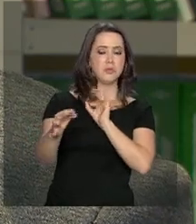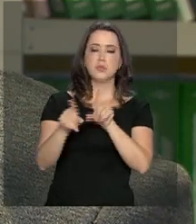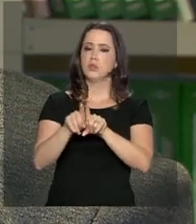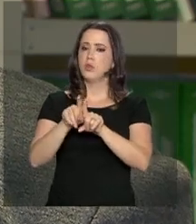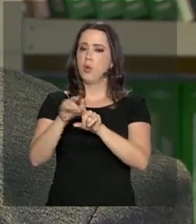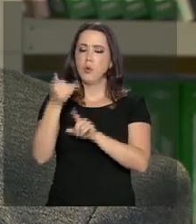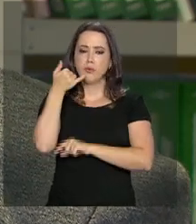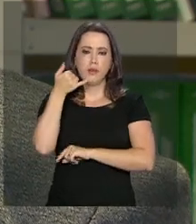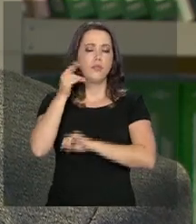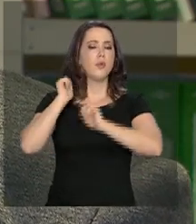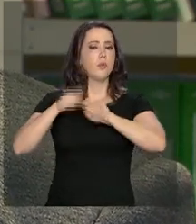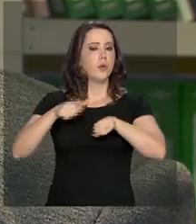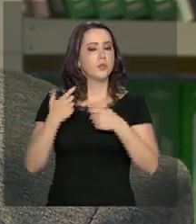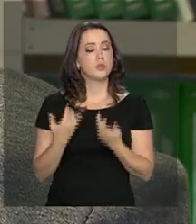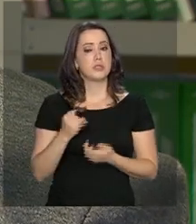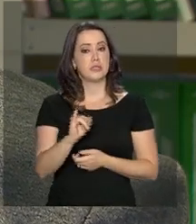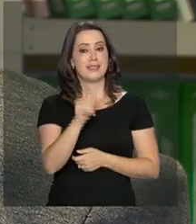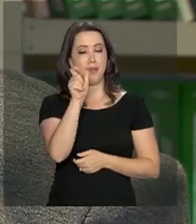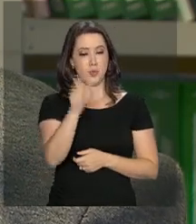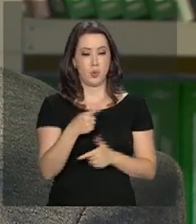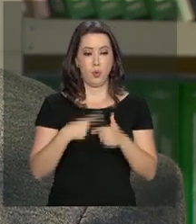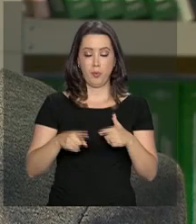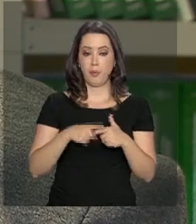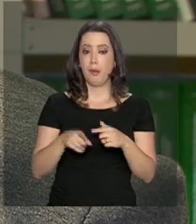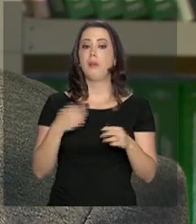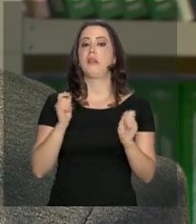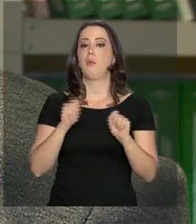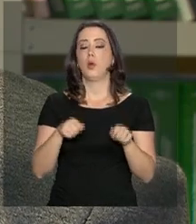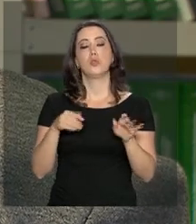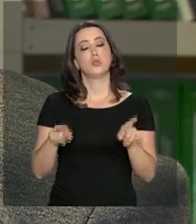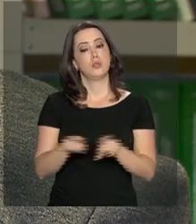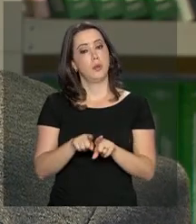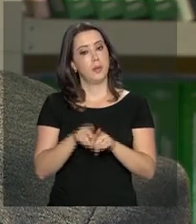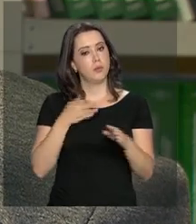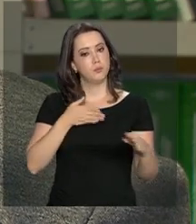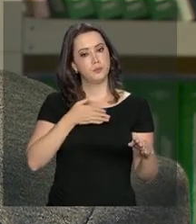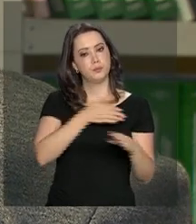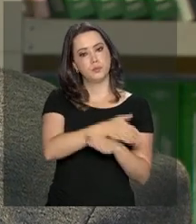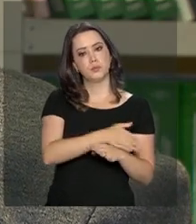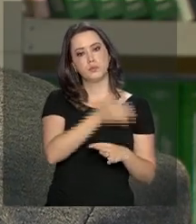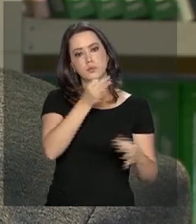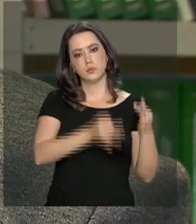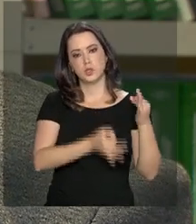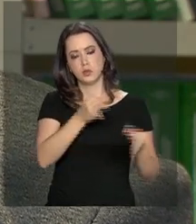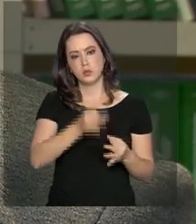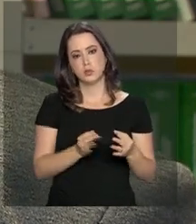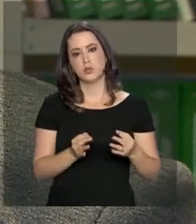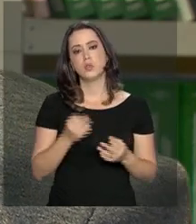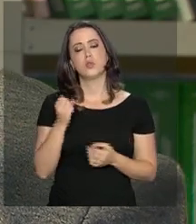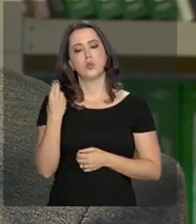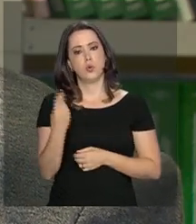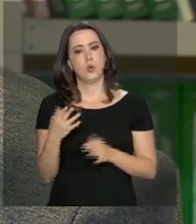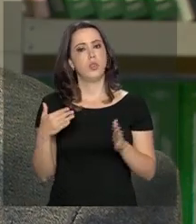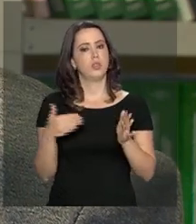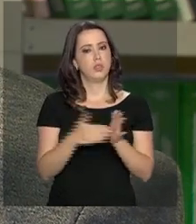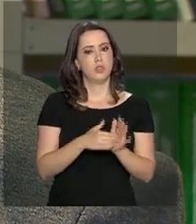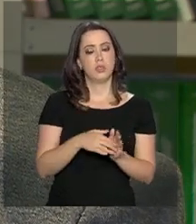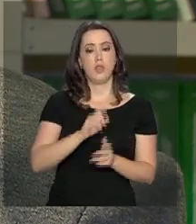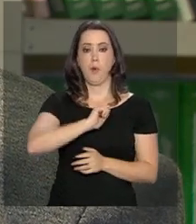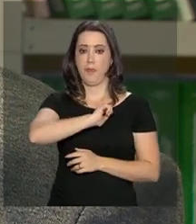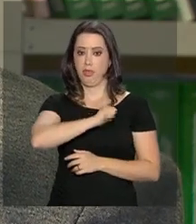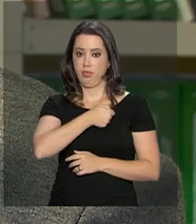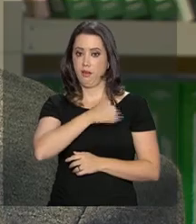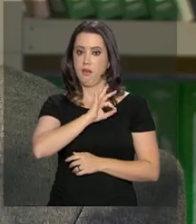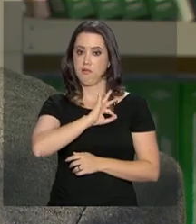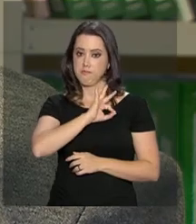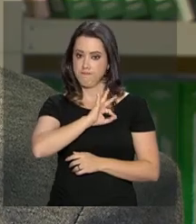telefônico. Se o consumidor for lesado, ele também pode procurar um poder judiciário ou até uma delegacia de